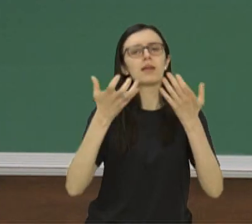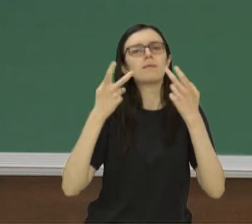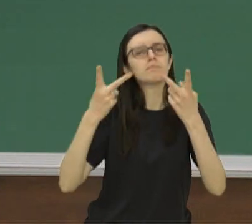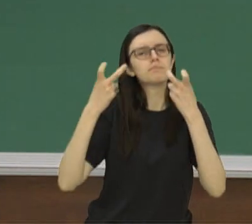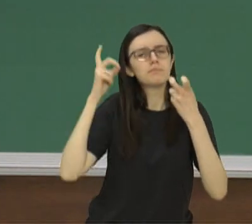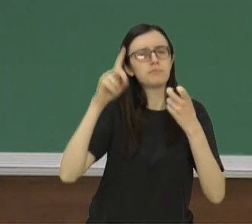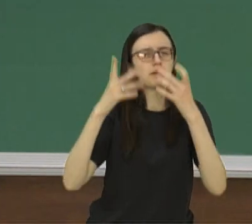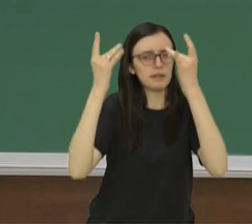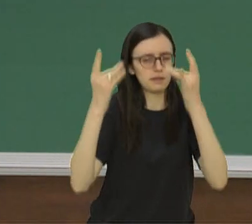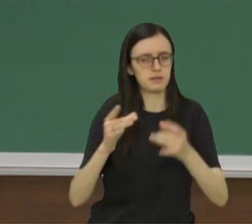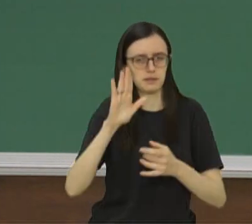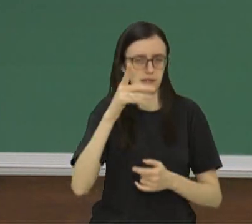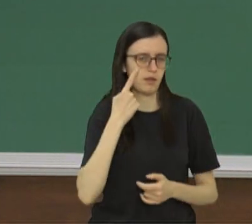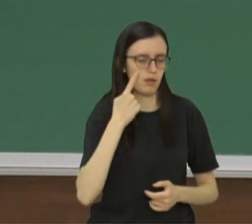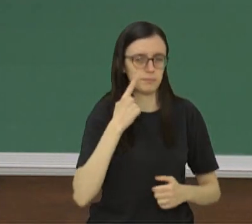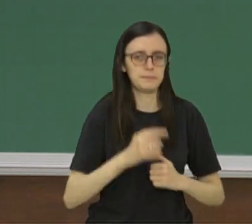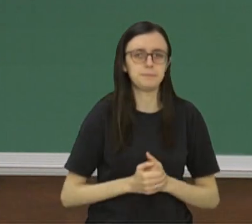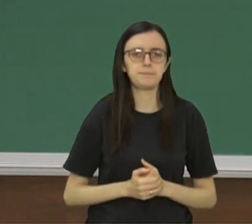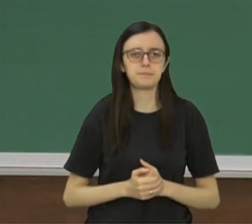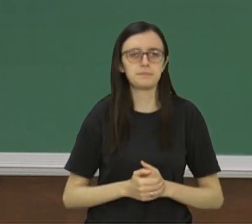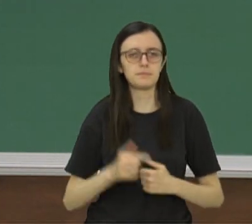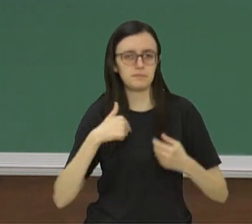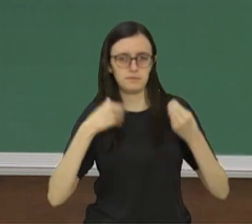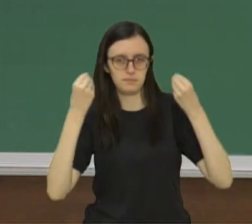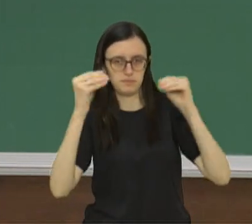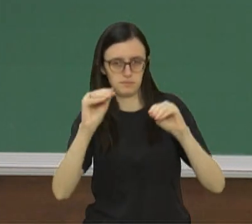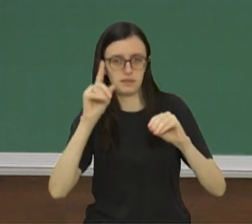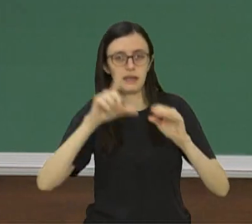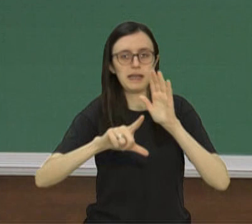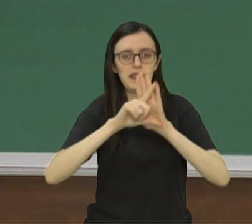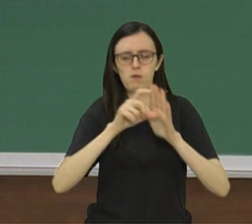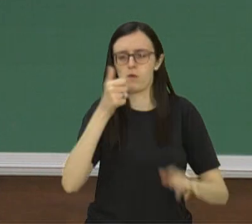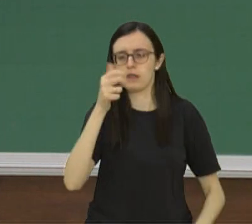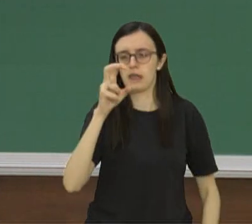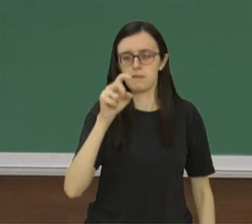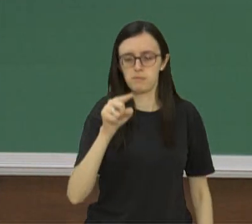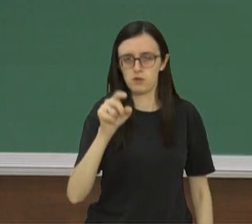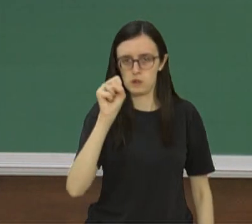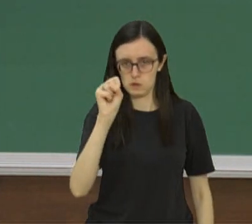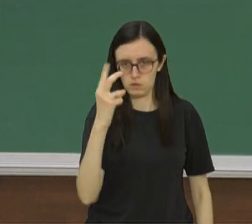um detalhezinho. Veja, aqui eu coloquei a Lei